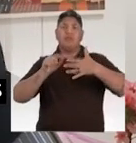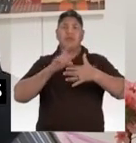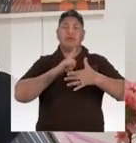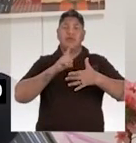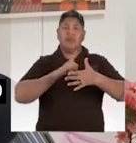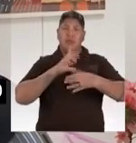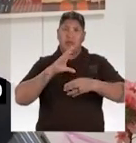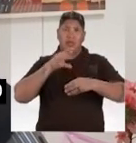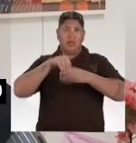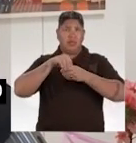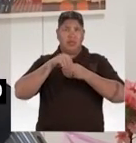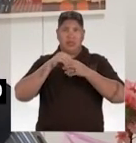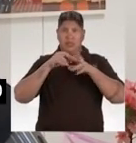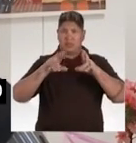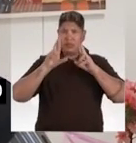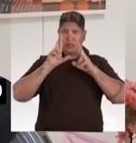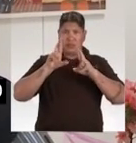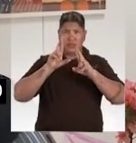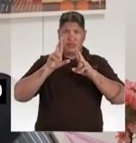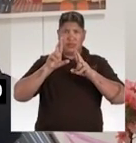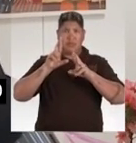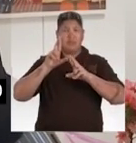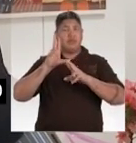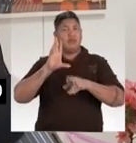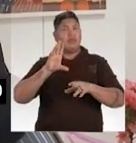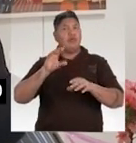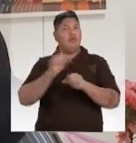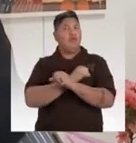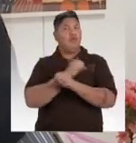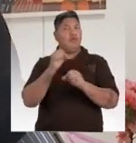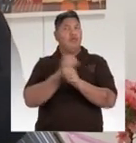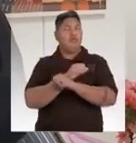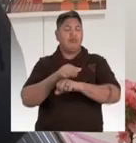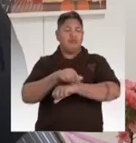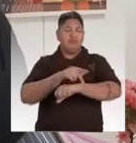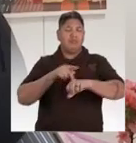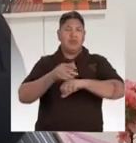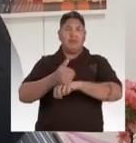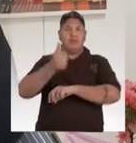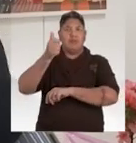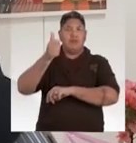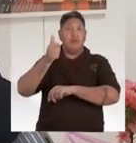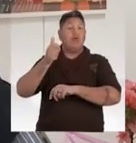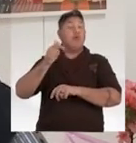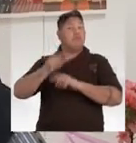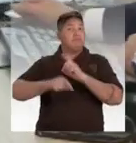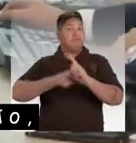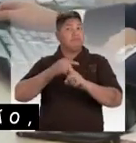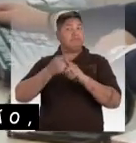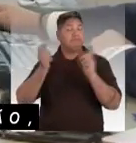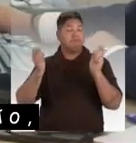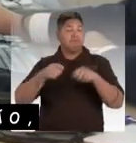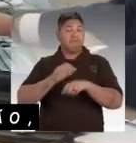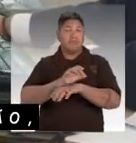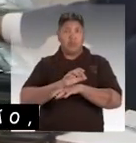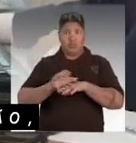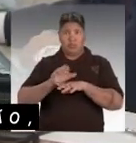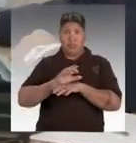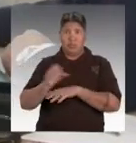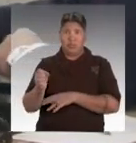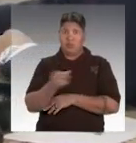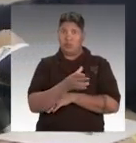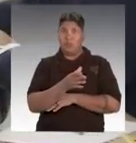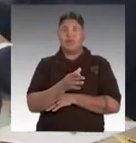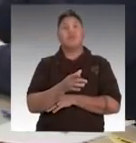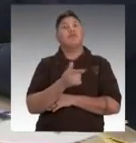níveis que estejam dentro das expectativas da construção de um país melhor. Além da